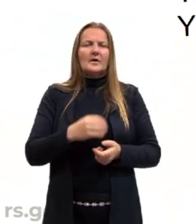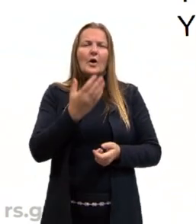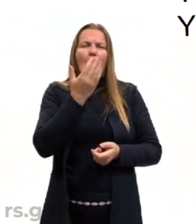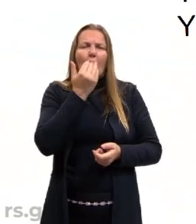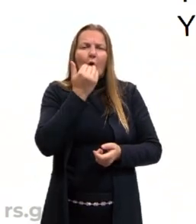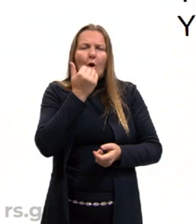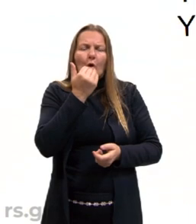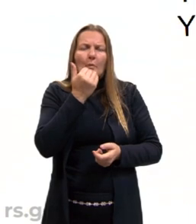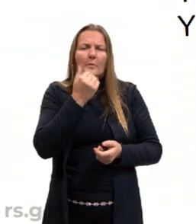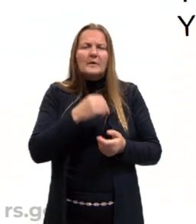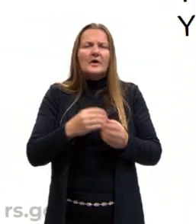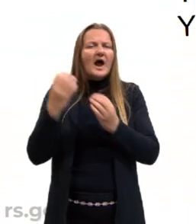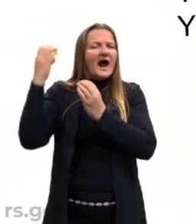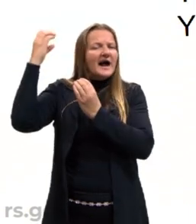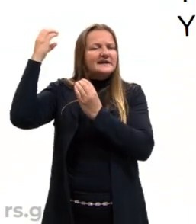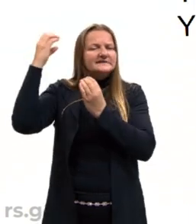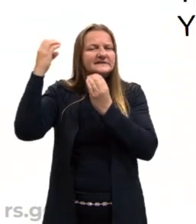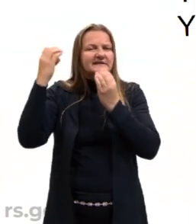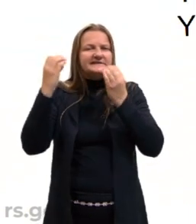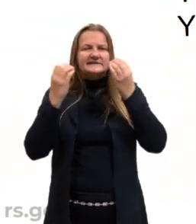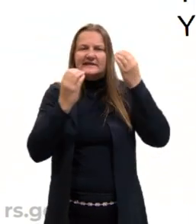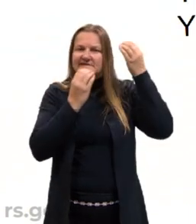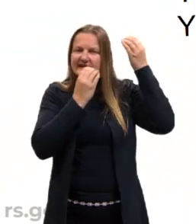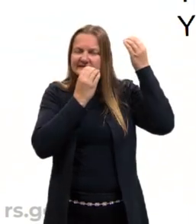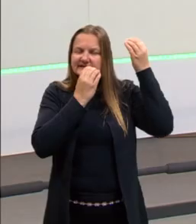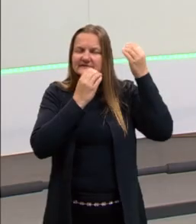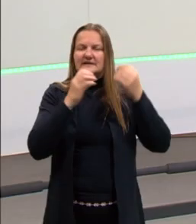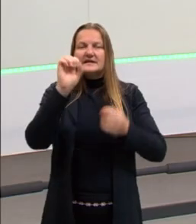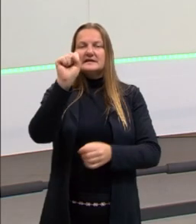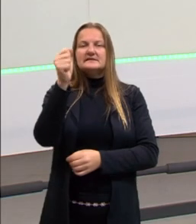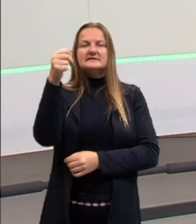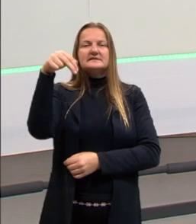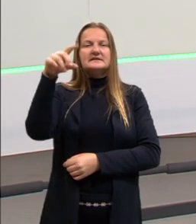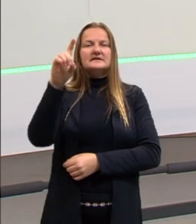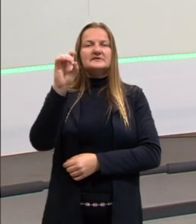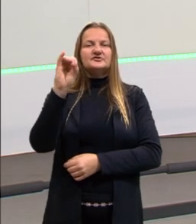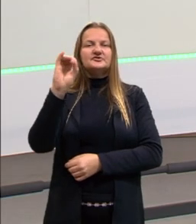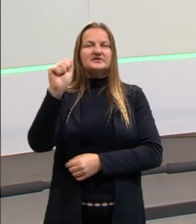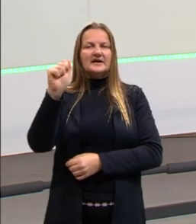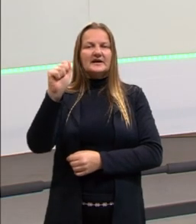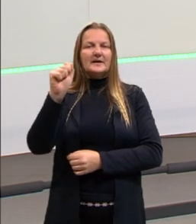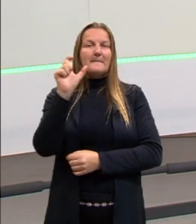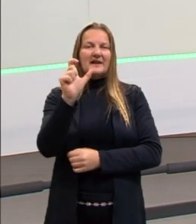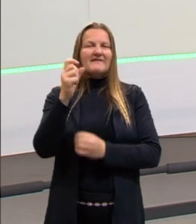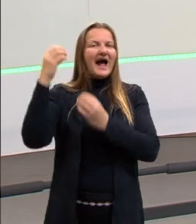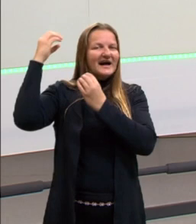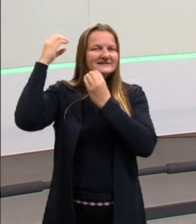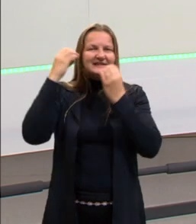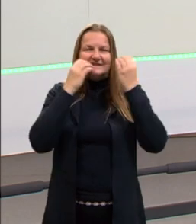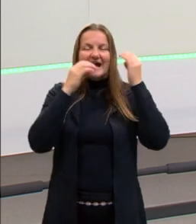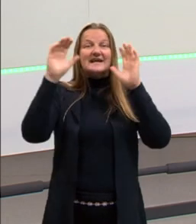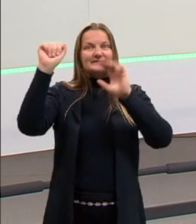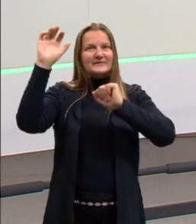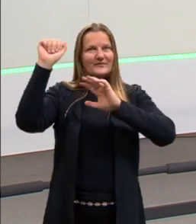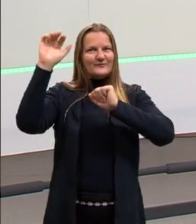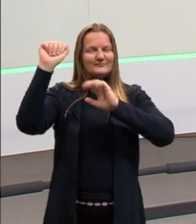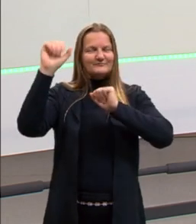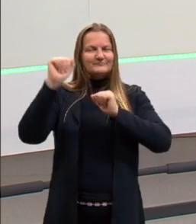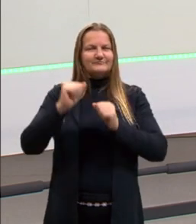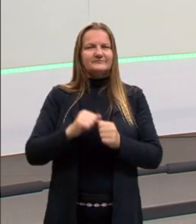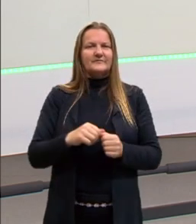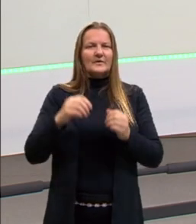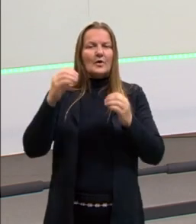sambia hoje pela manhã eu comi melancia né então Oi por amanhã não é